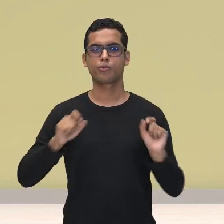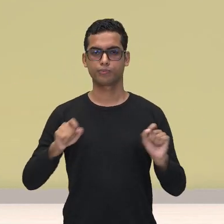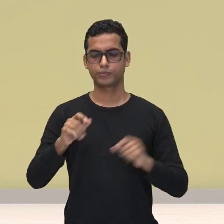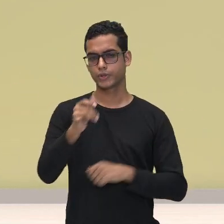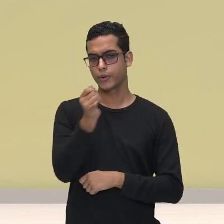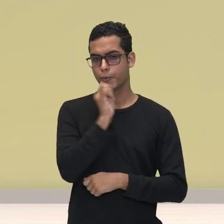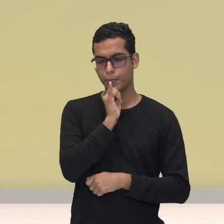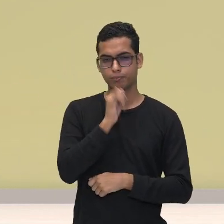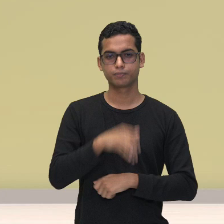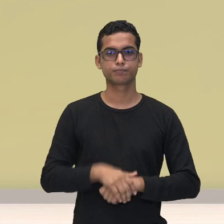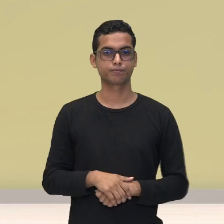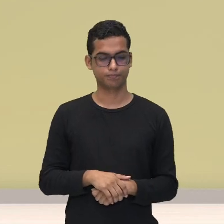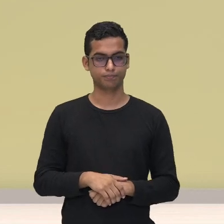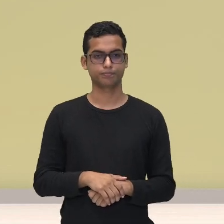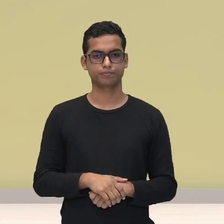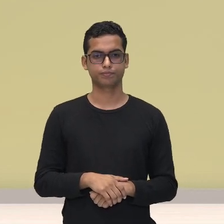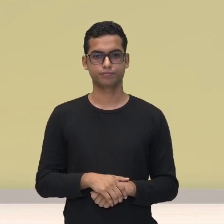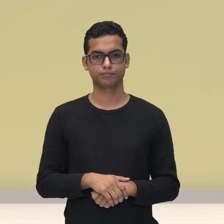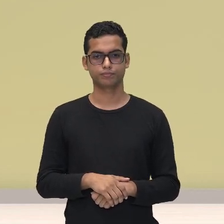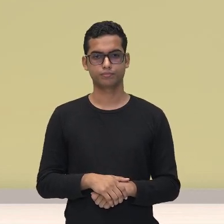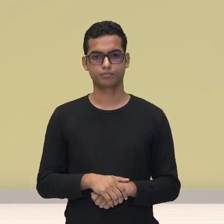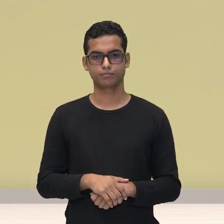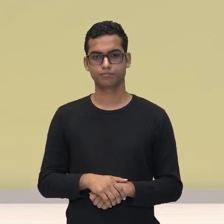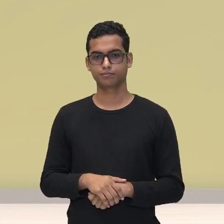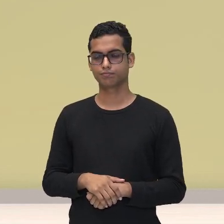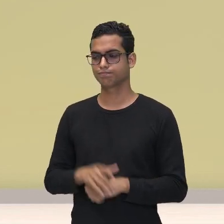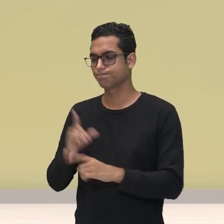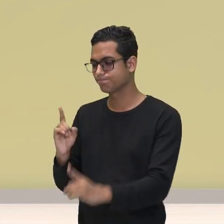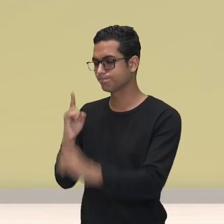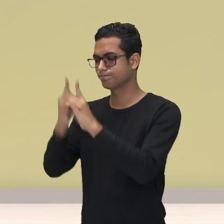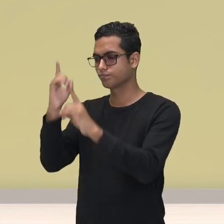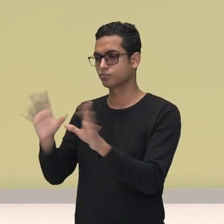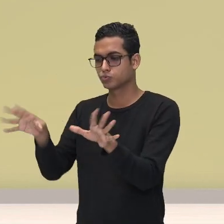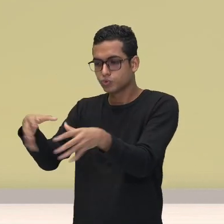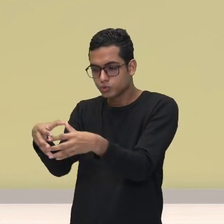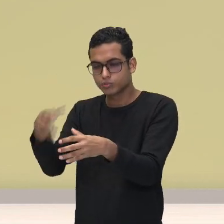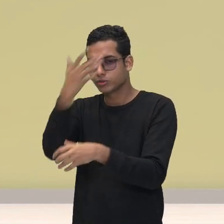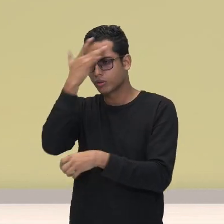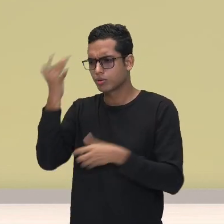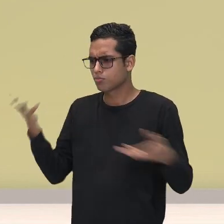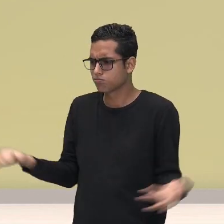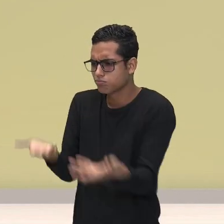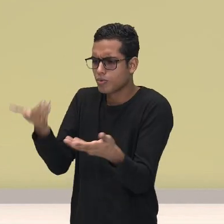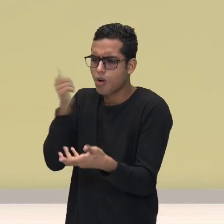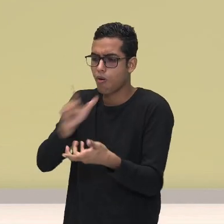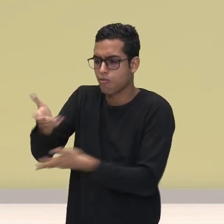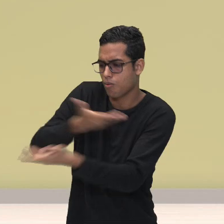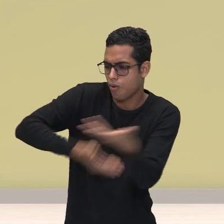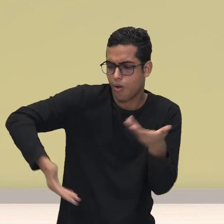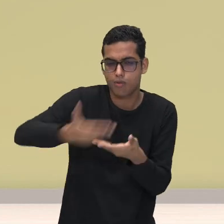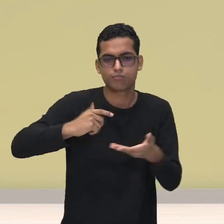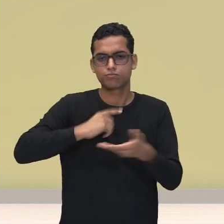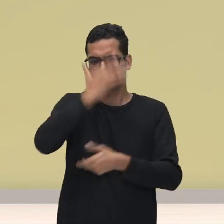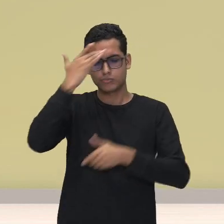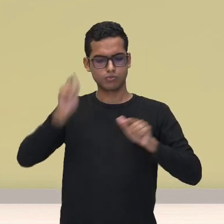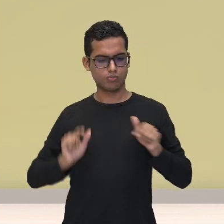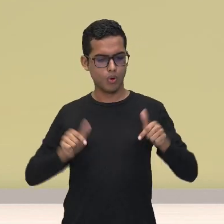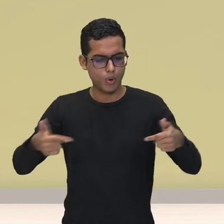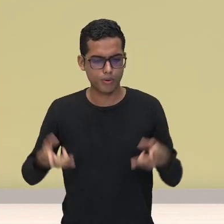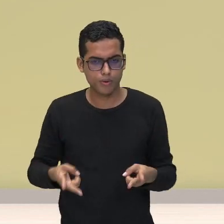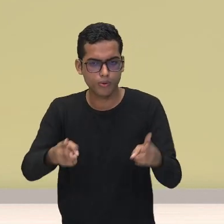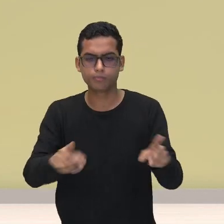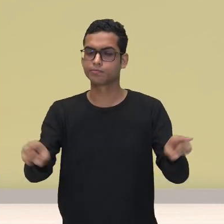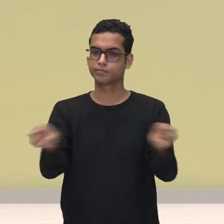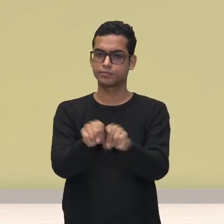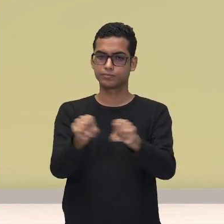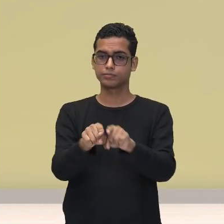de encontrar uma turma onde a gente consiga ali incentivar um ao outro a ser pessoas mais ativas, a ser